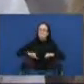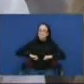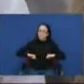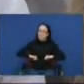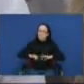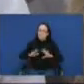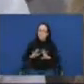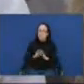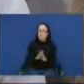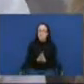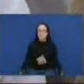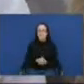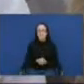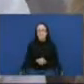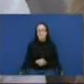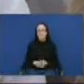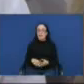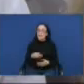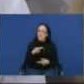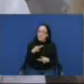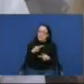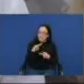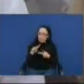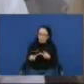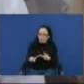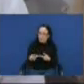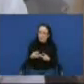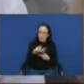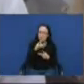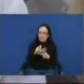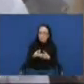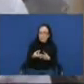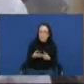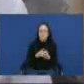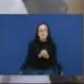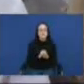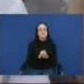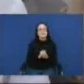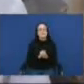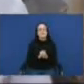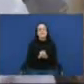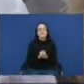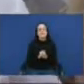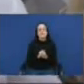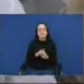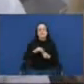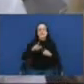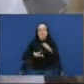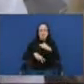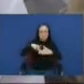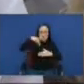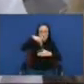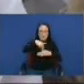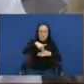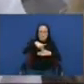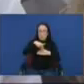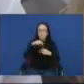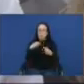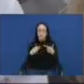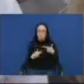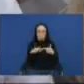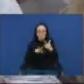brasileira. Gostaria aqui só de dizer também, na questão, 2 tribunas que foram abordadas, o